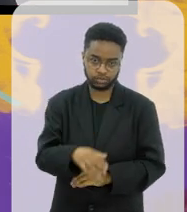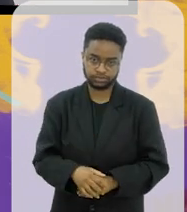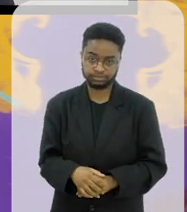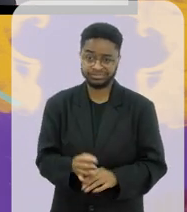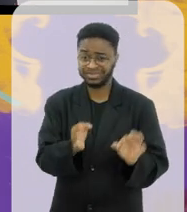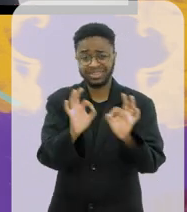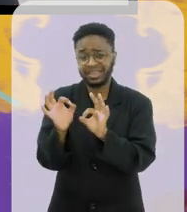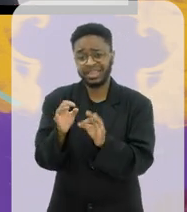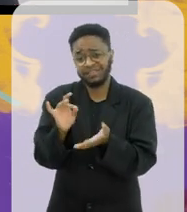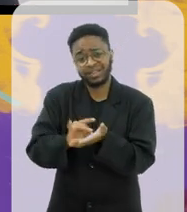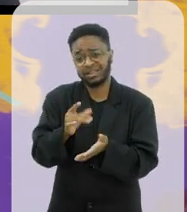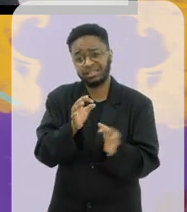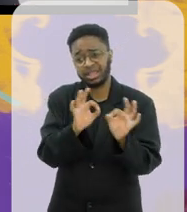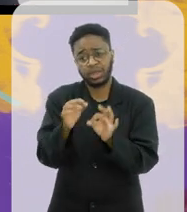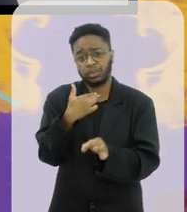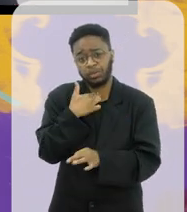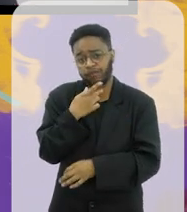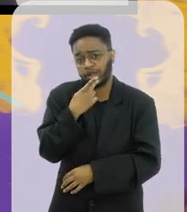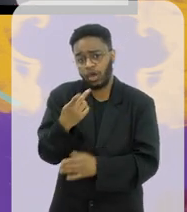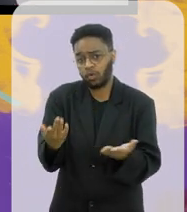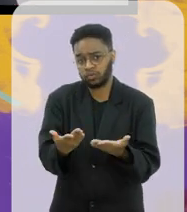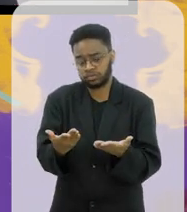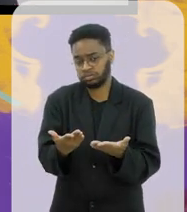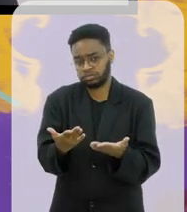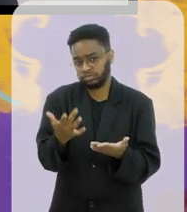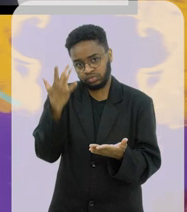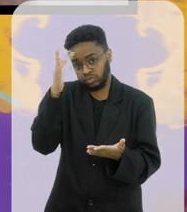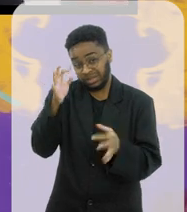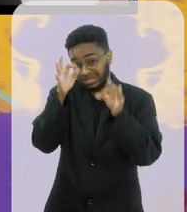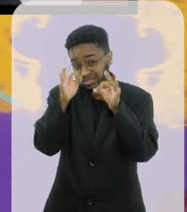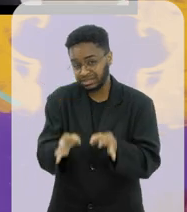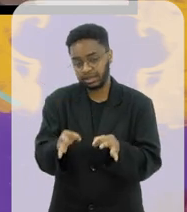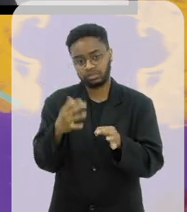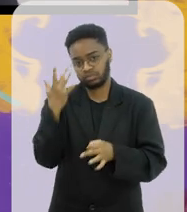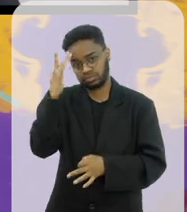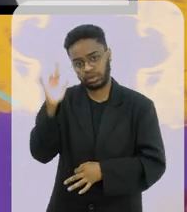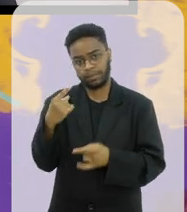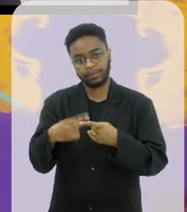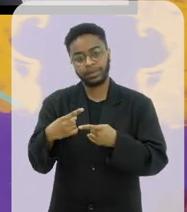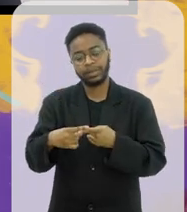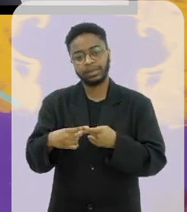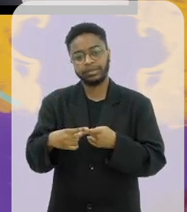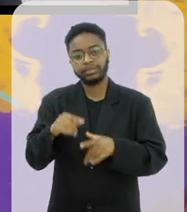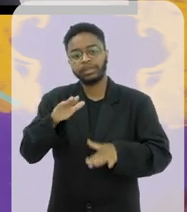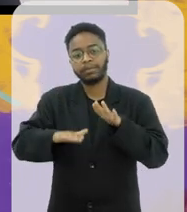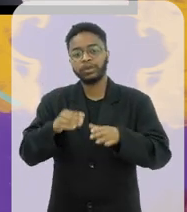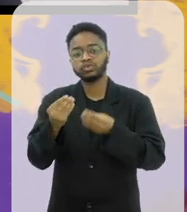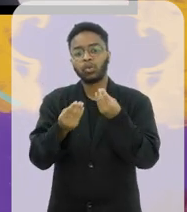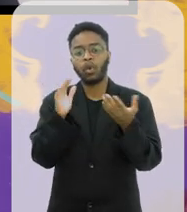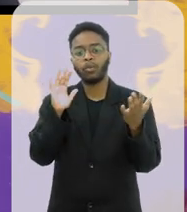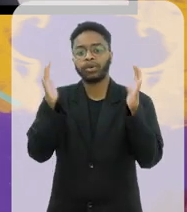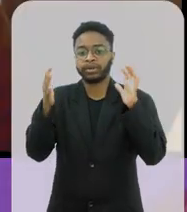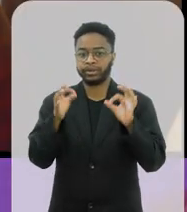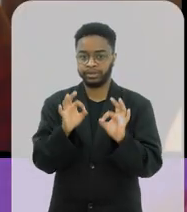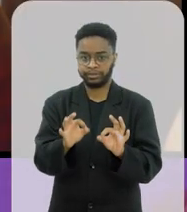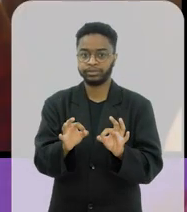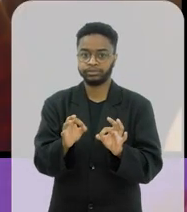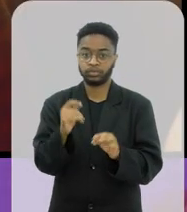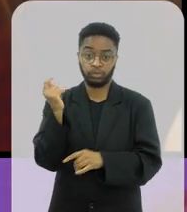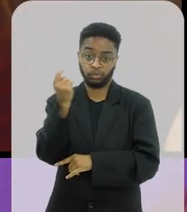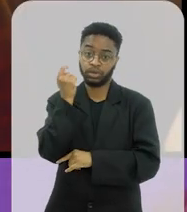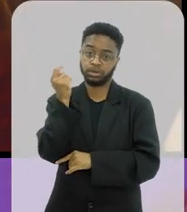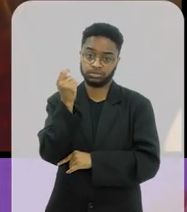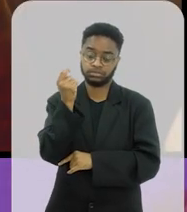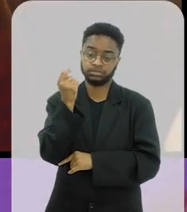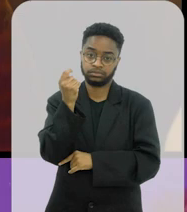resposta. Ninguém pode dizer isso hoje, né? De forma precisa, porque tudo vai depender das condições climáticas